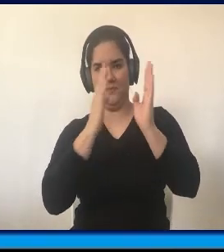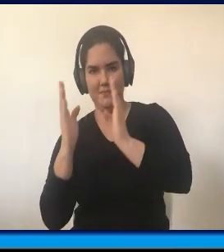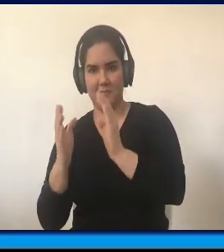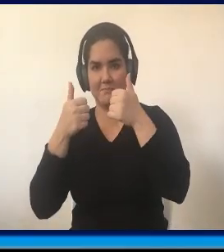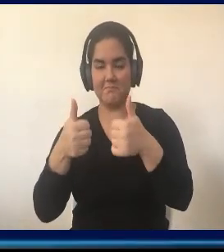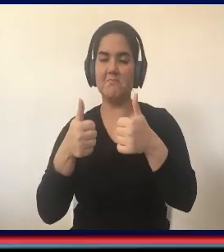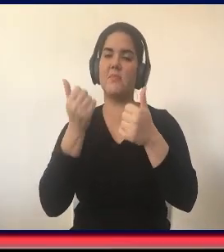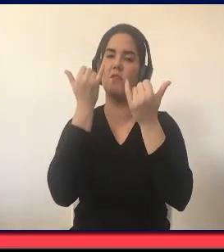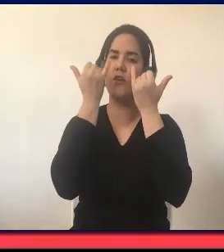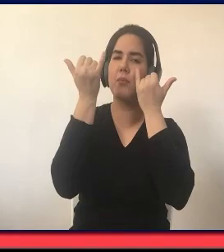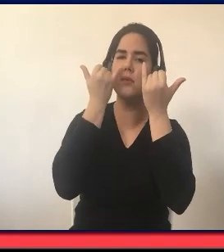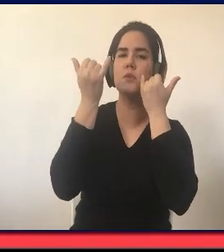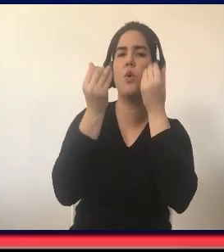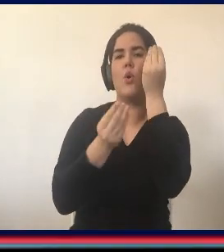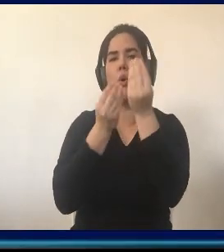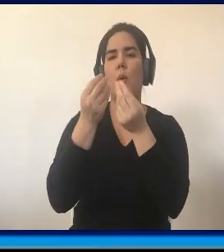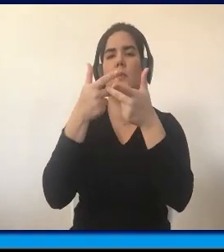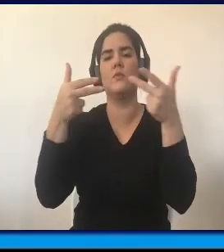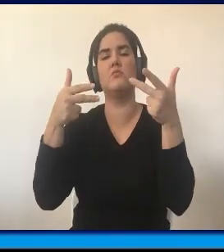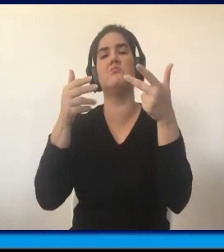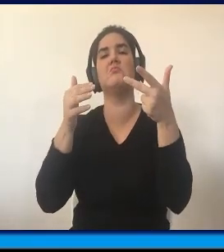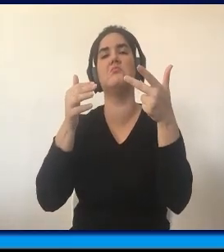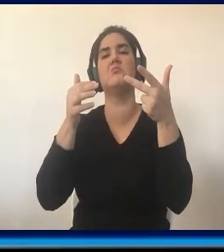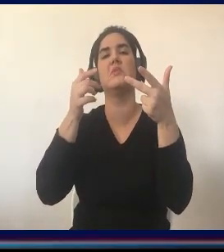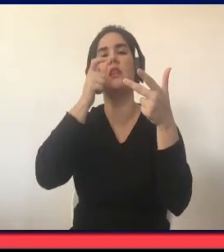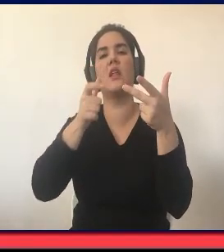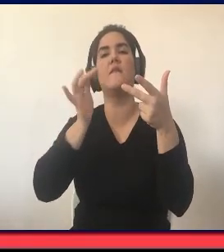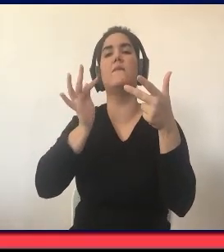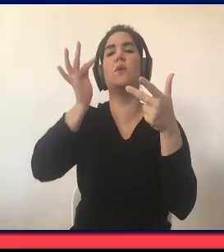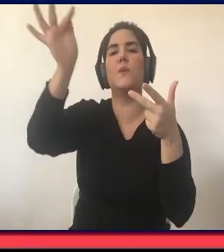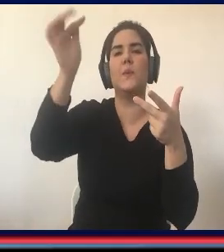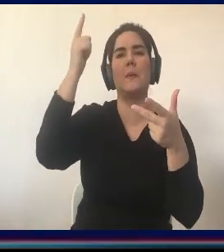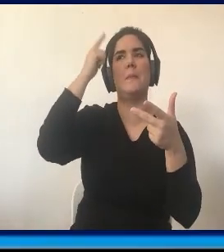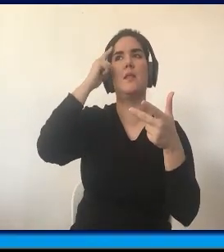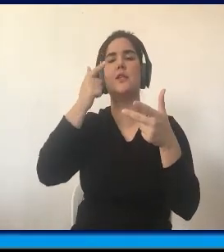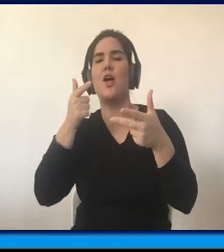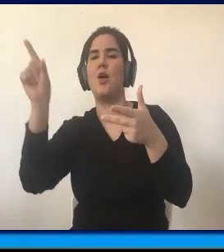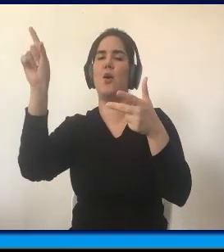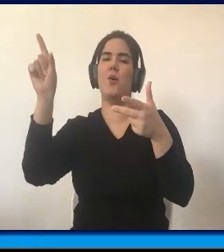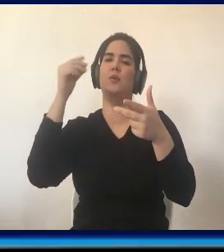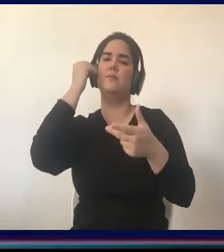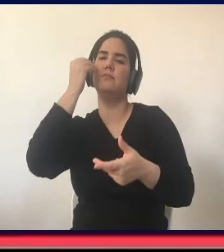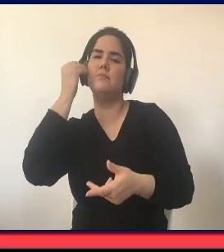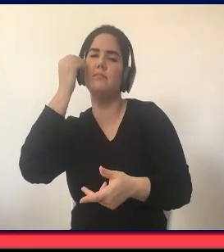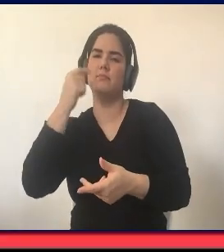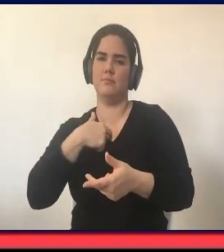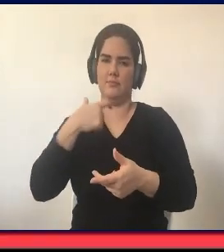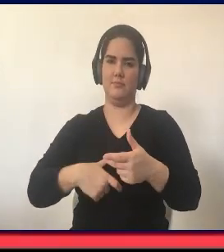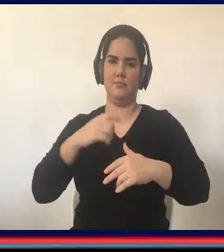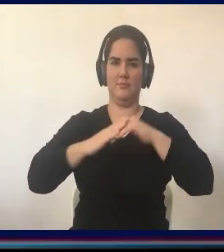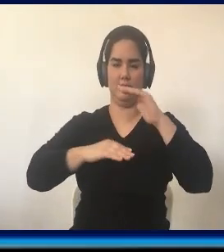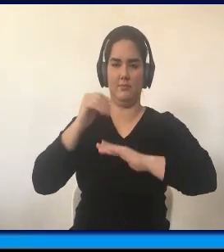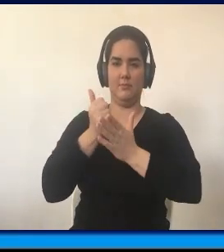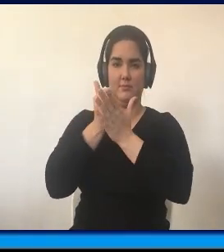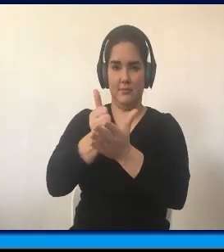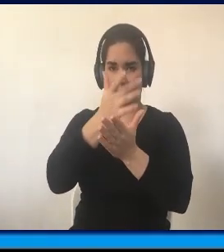respeito dessa perspectiva de futuro, do pensar fora da caixa, do olhar para a sua essência de recreador e ajudar diversas pessoas. Beleza,